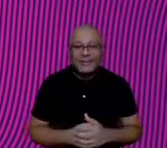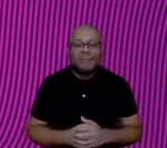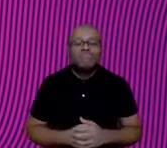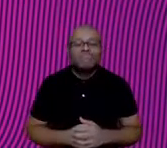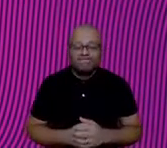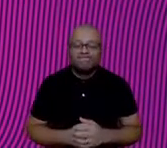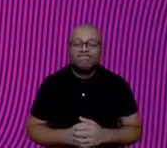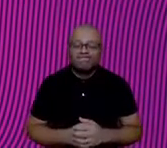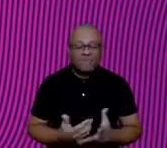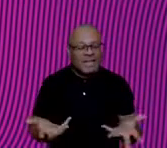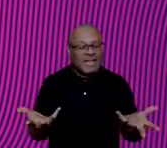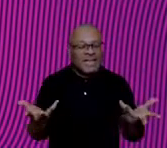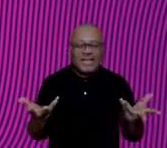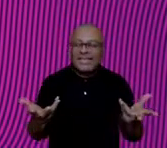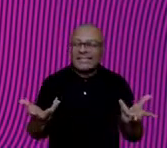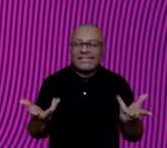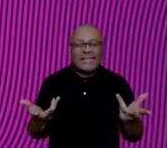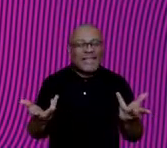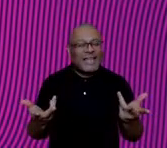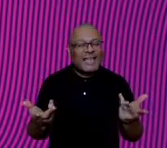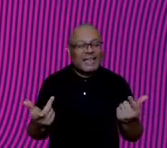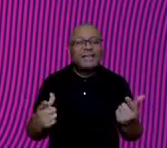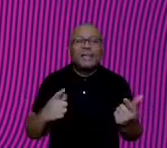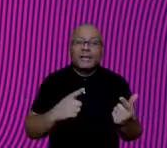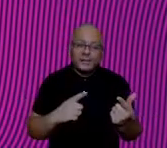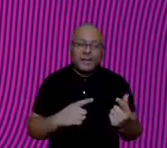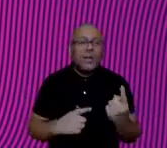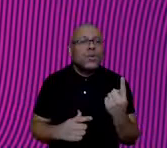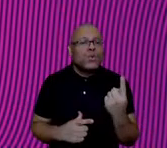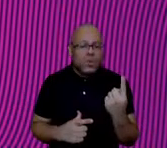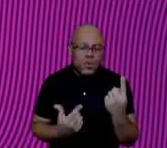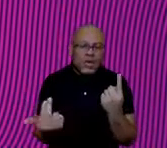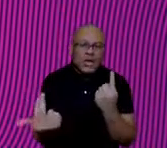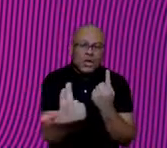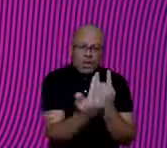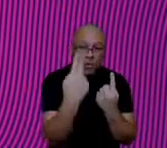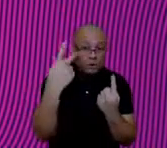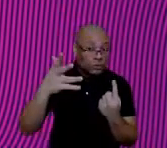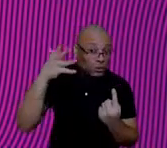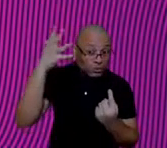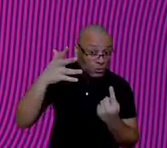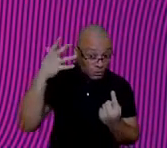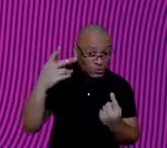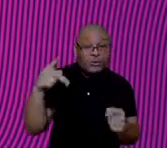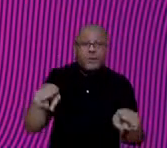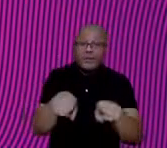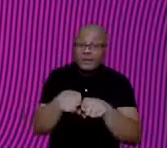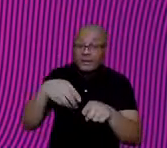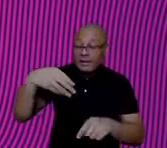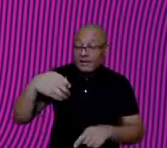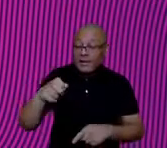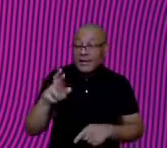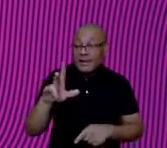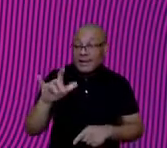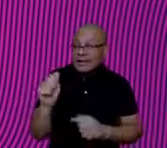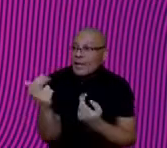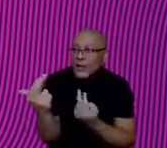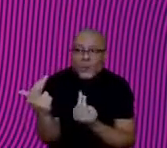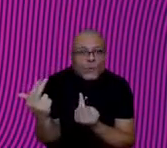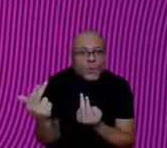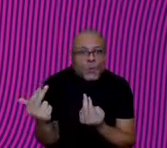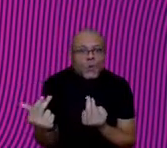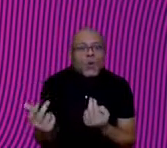Excelente. Existe um denominador comum no teu discurso e no discurso da Mariana, que é, de um lado,